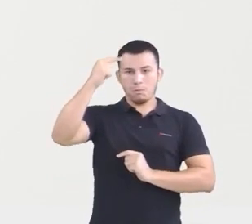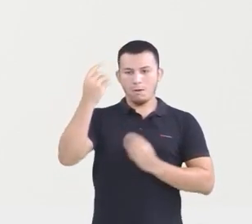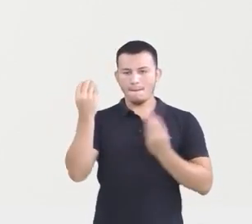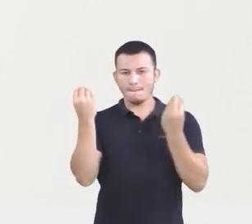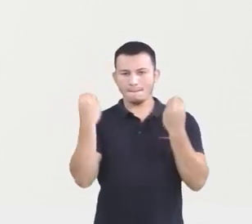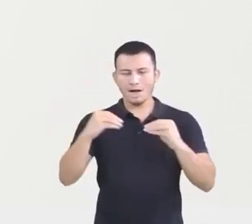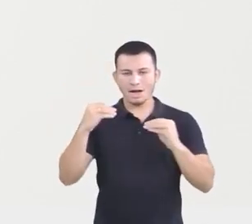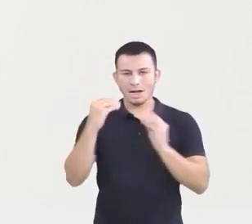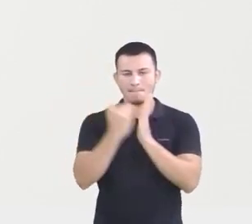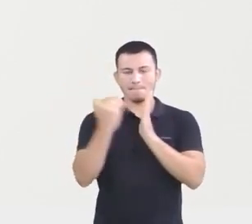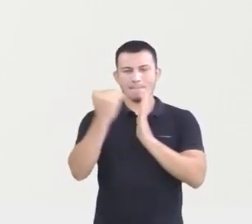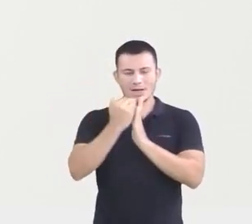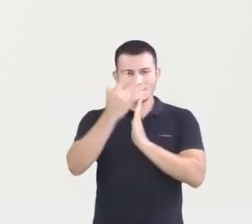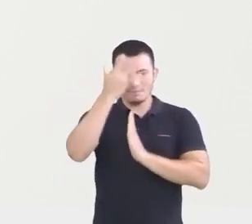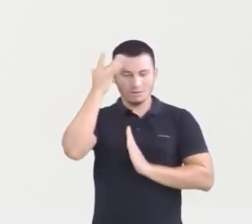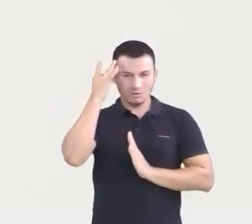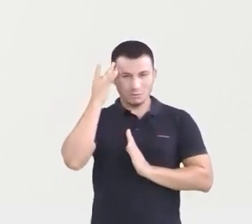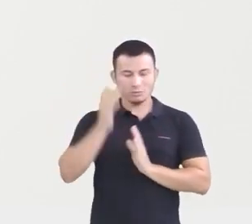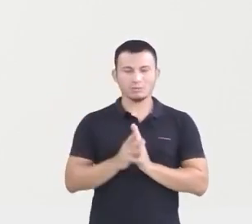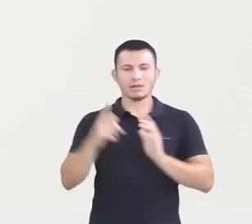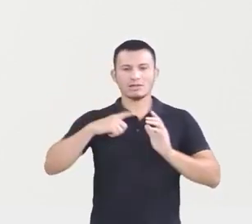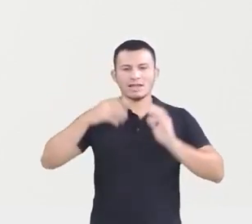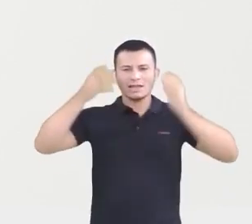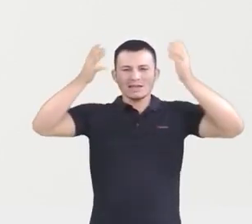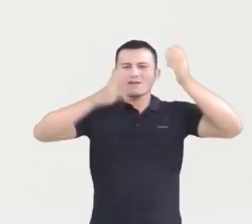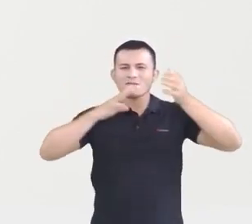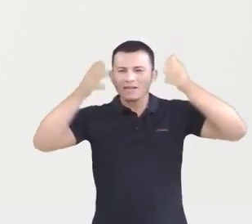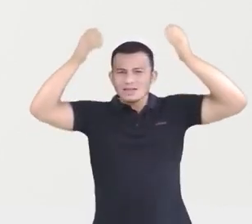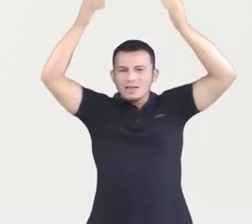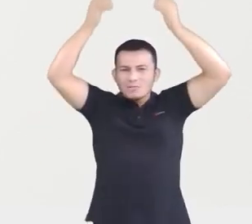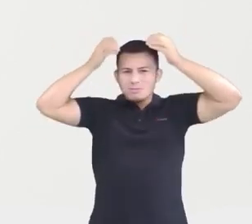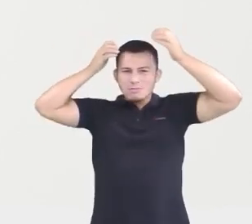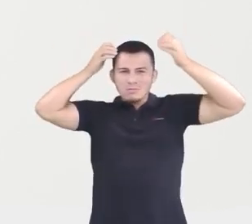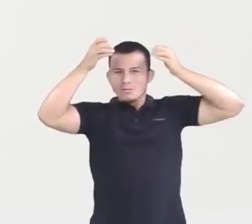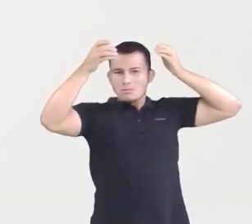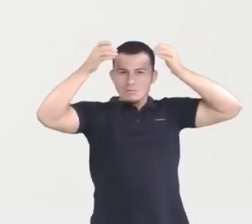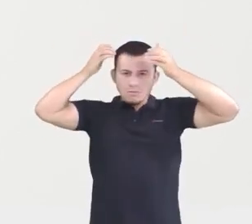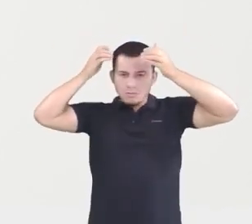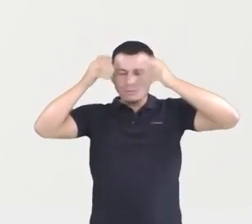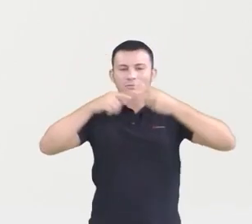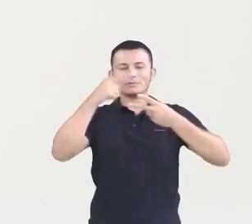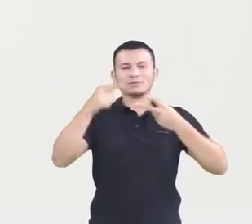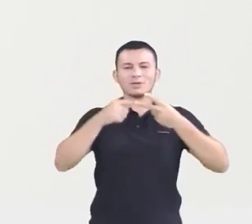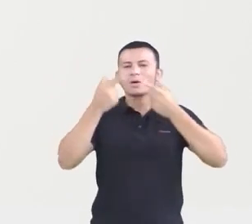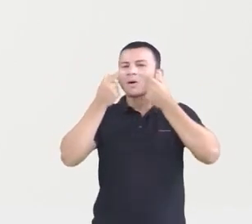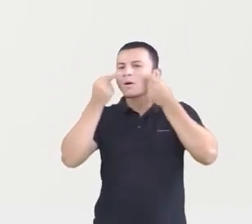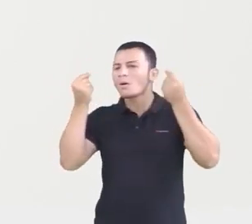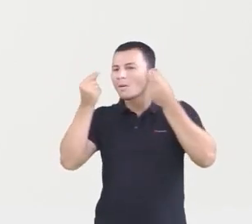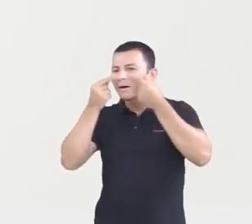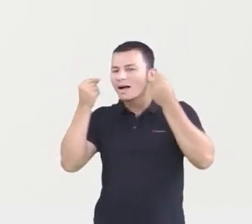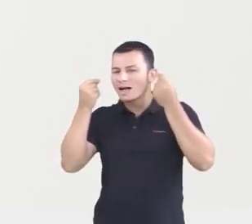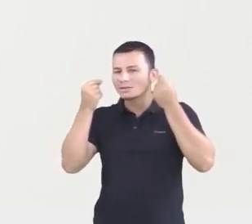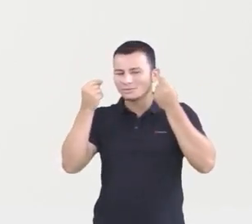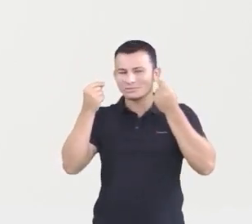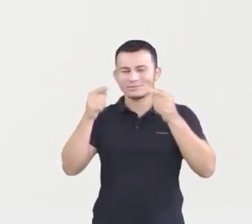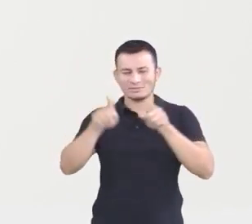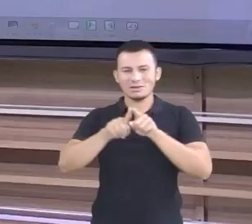importantes. Um deles é o Chapeleiro Louco e o outro é o Gato de